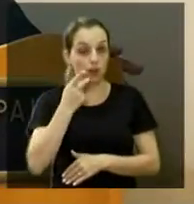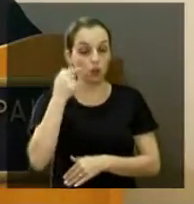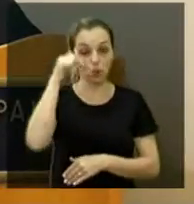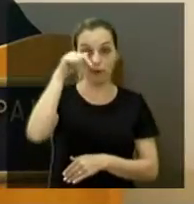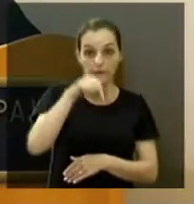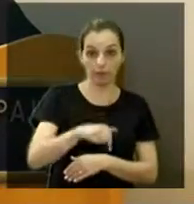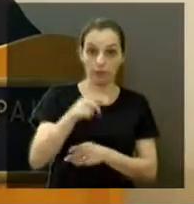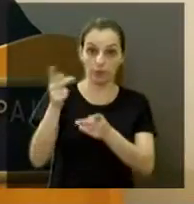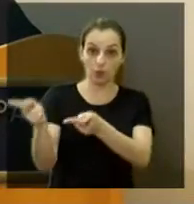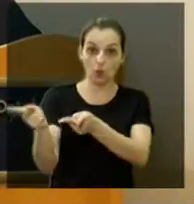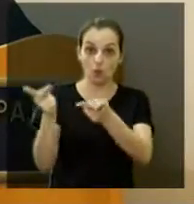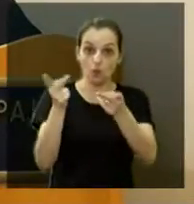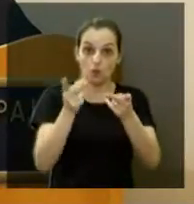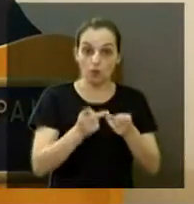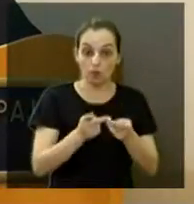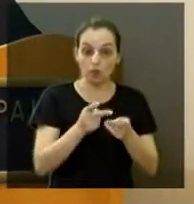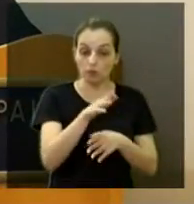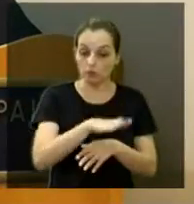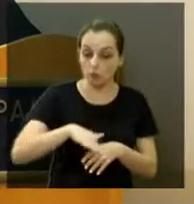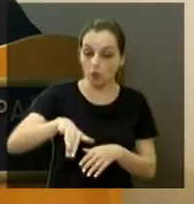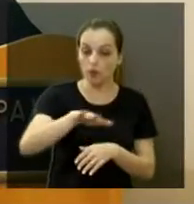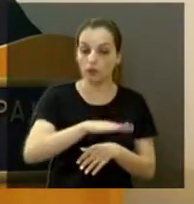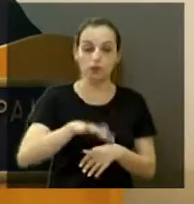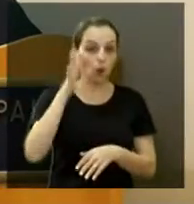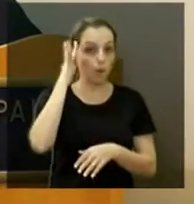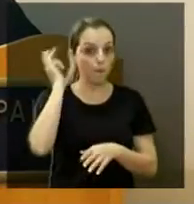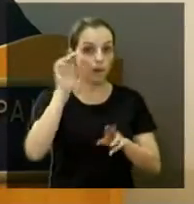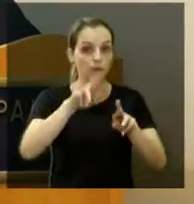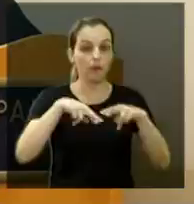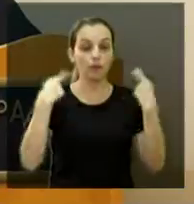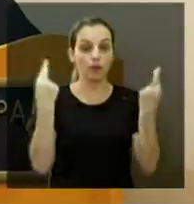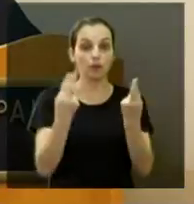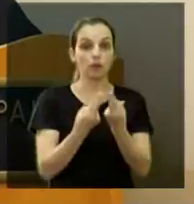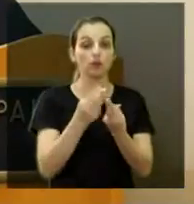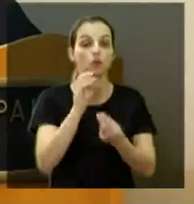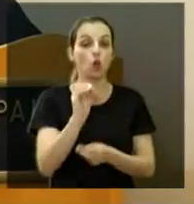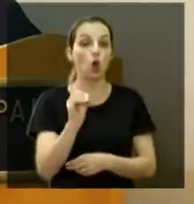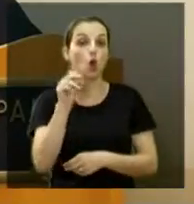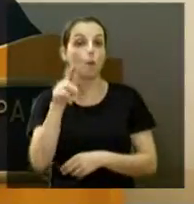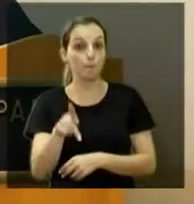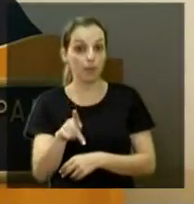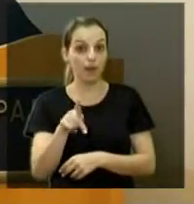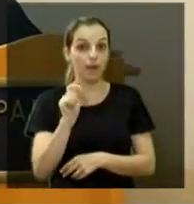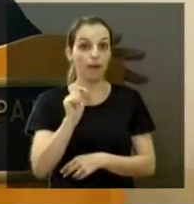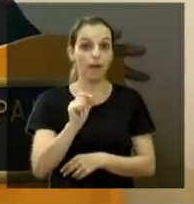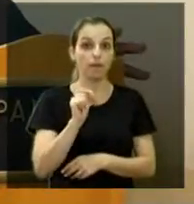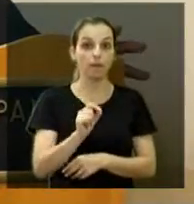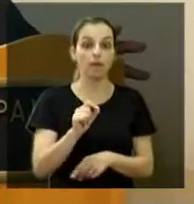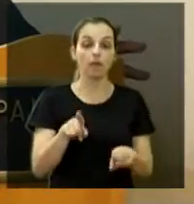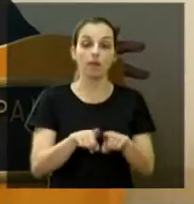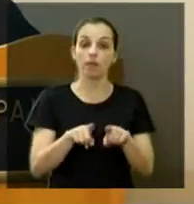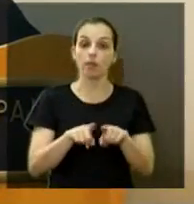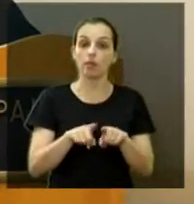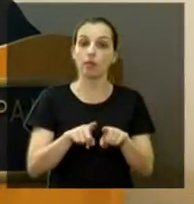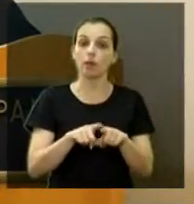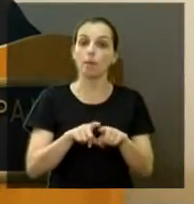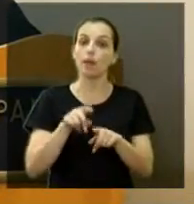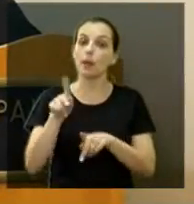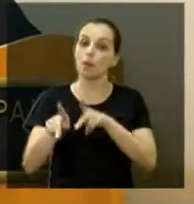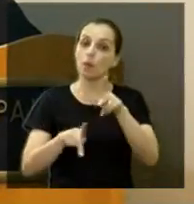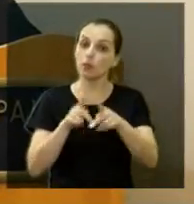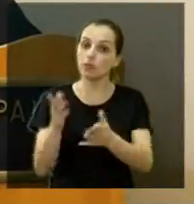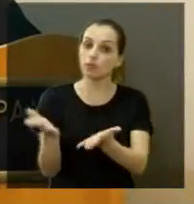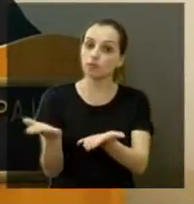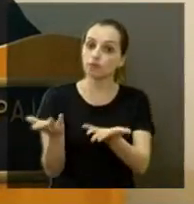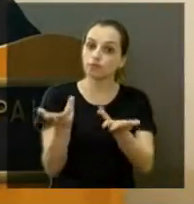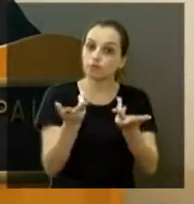toda a população daquela região, que vai ser amanhã, estaremos lá, né? Convidando a população inteira, porque é